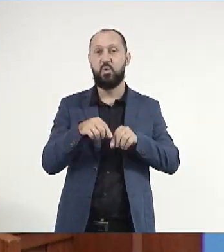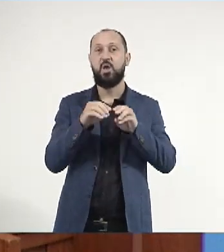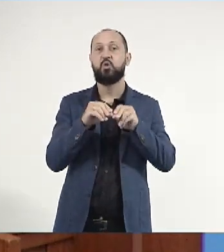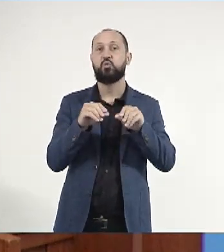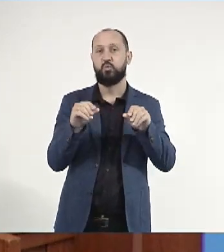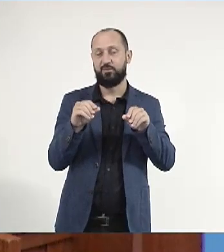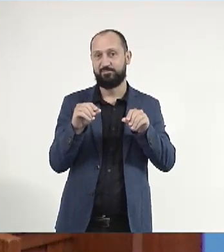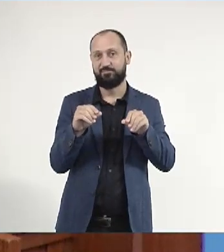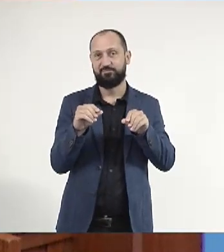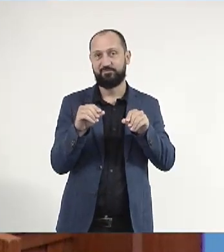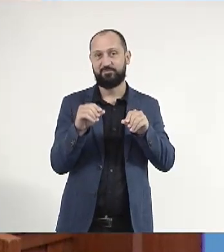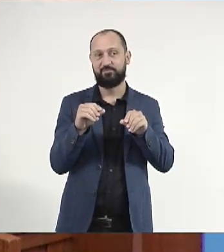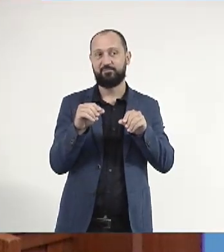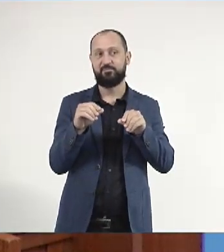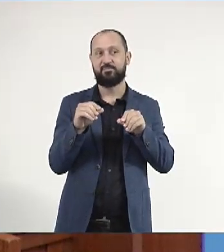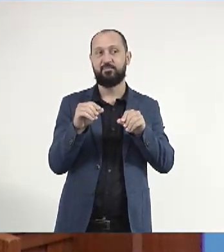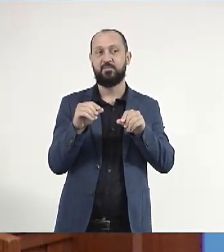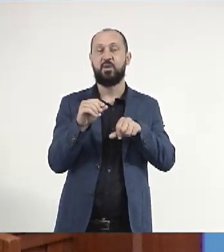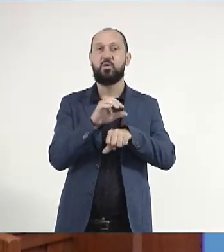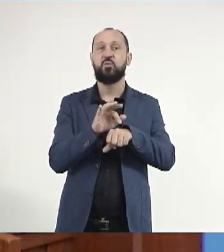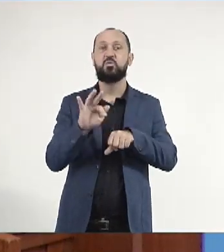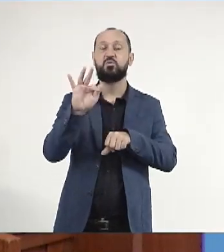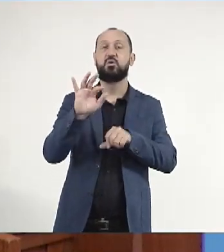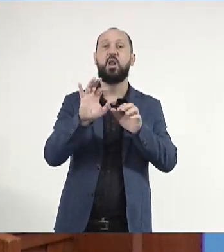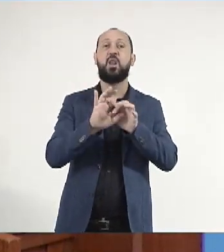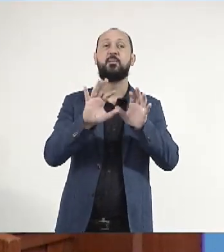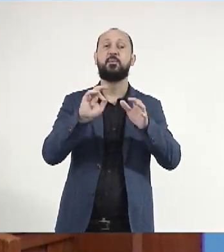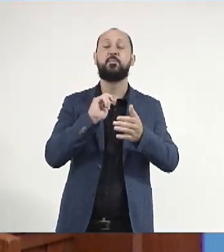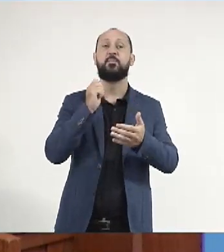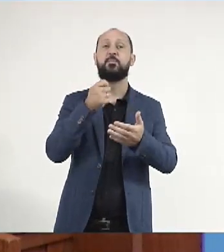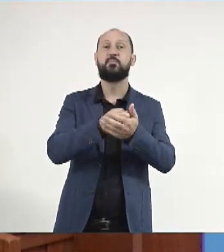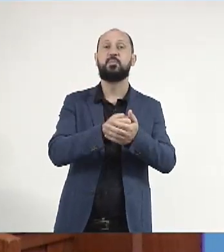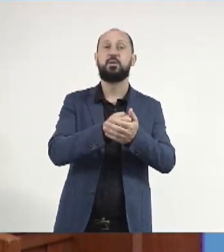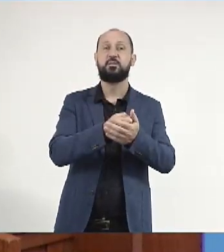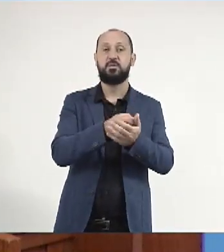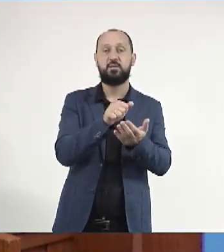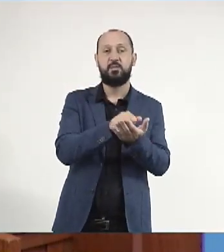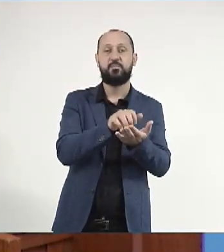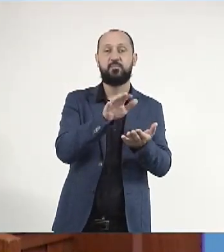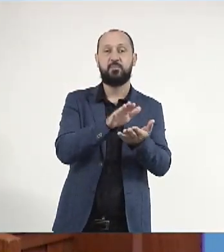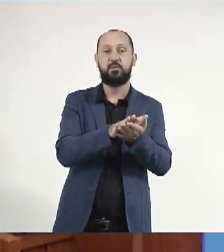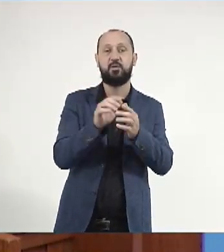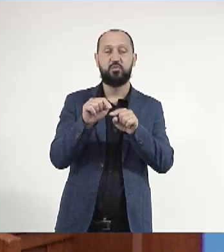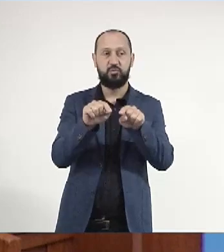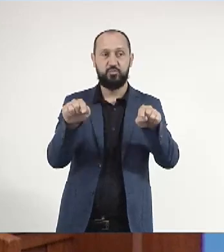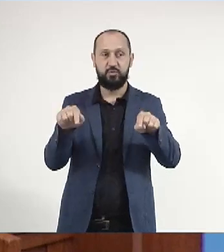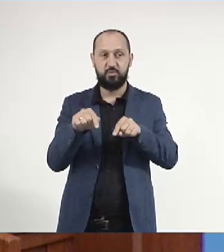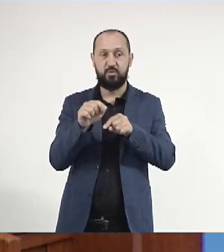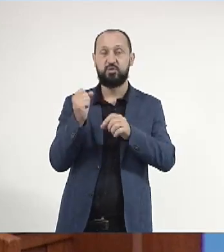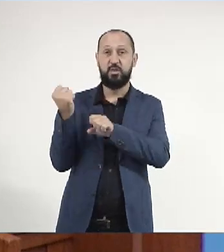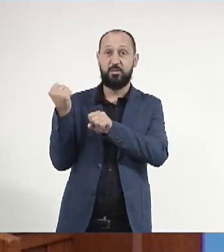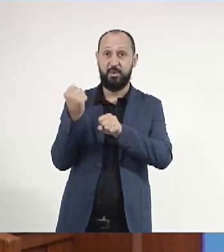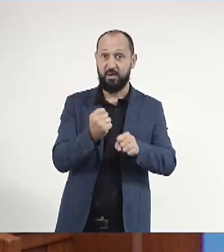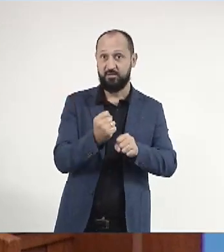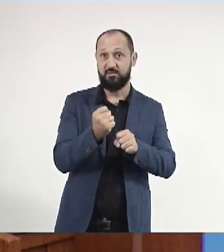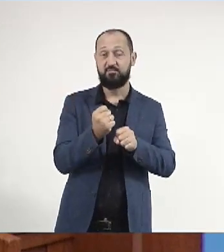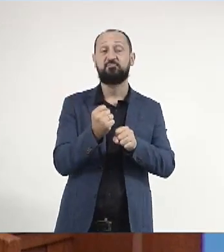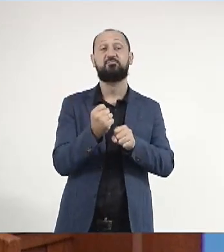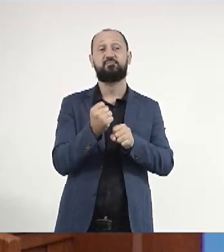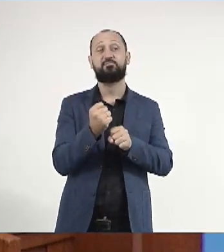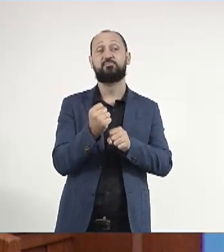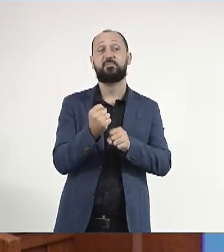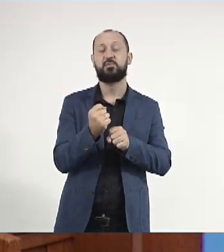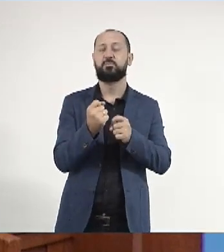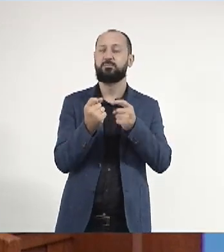E a Constituição só permite o pagamento das indenizações no caso de demarcação.